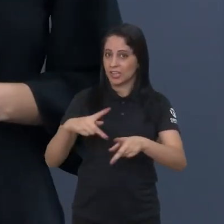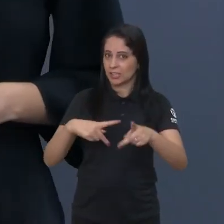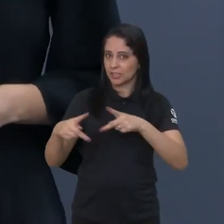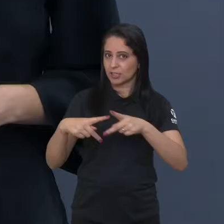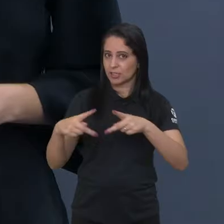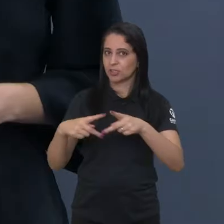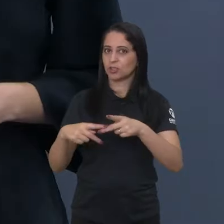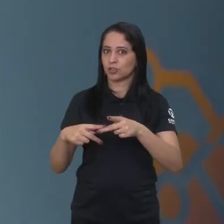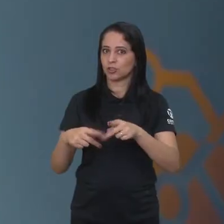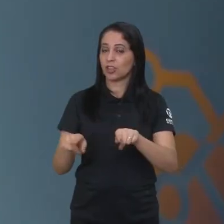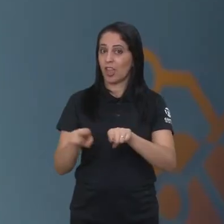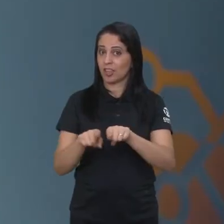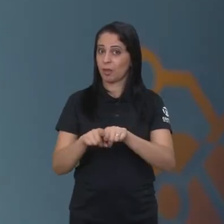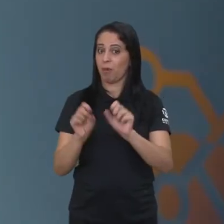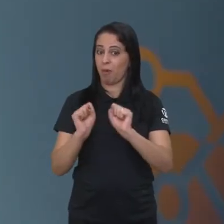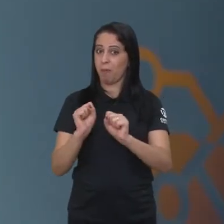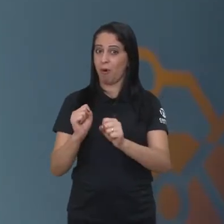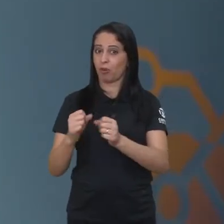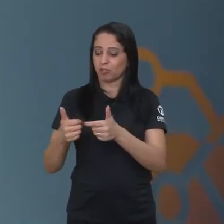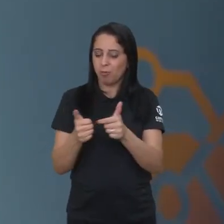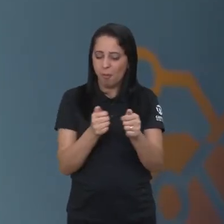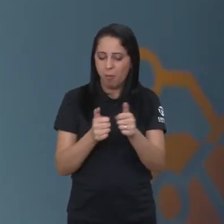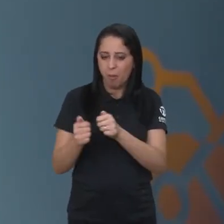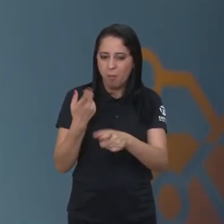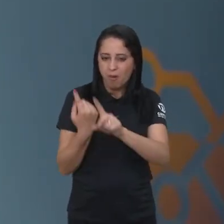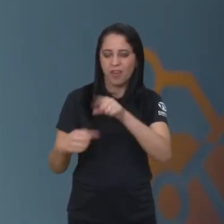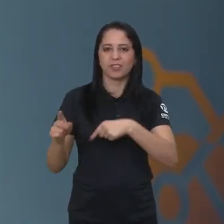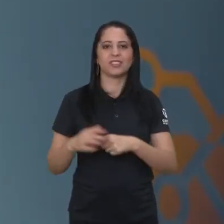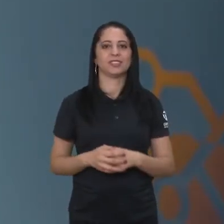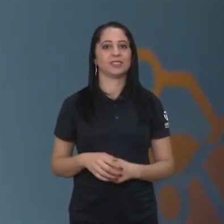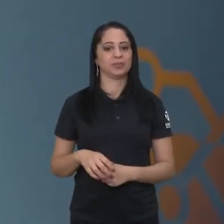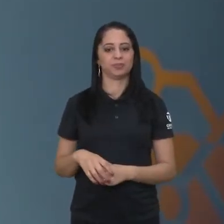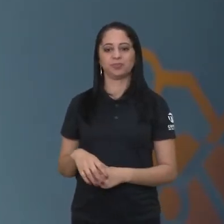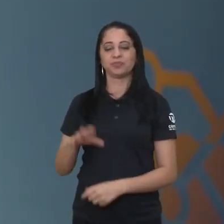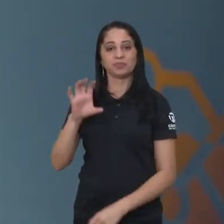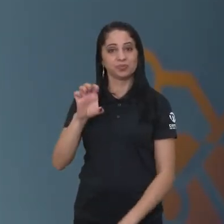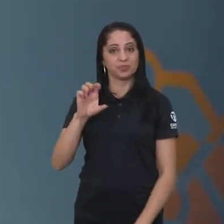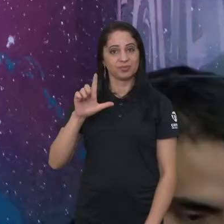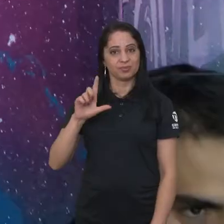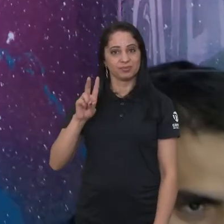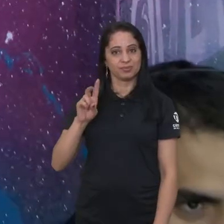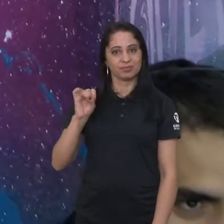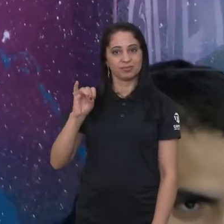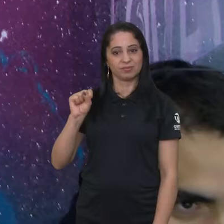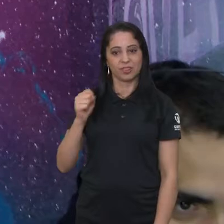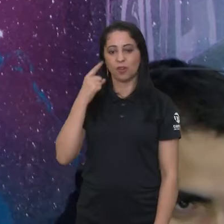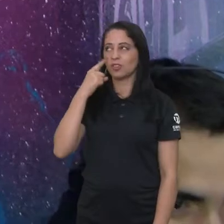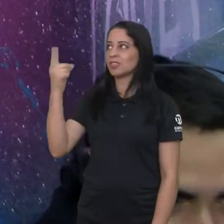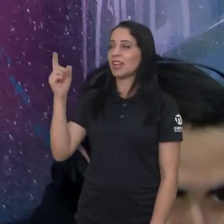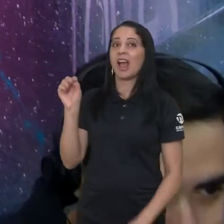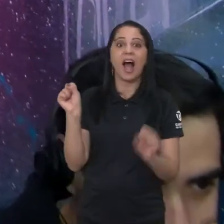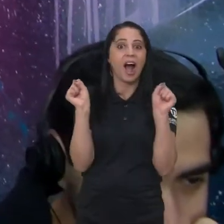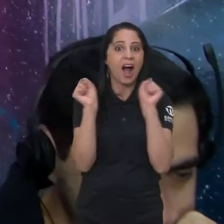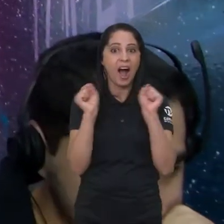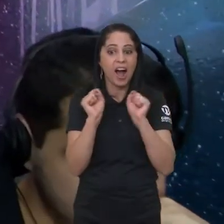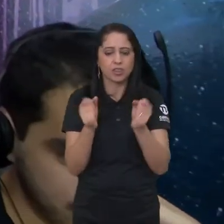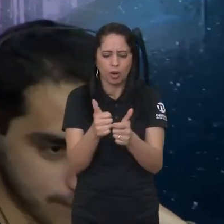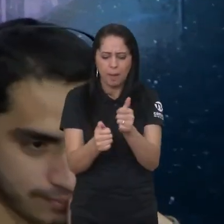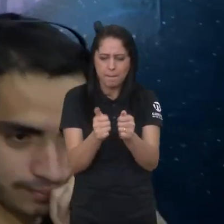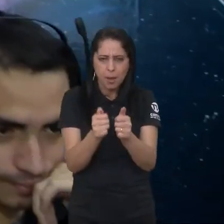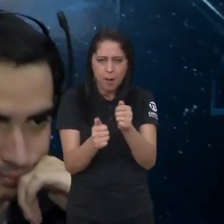de games. O Elvis é um apaixonado por jogos desde criança. Hoje ele tem a oportunidade de